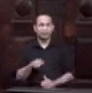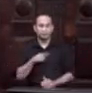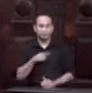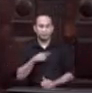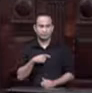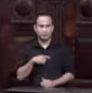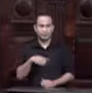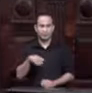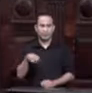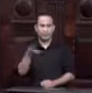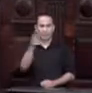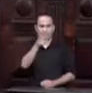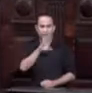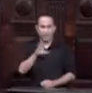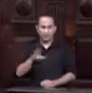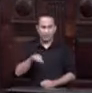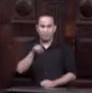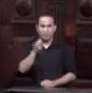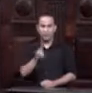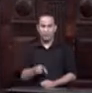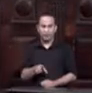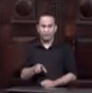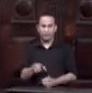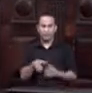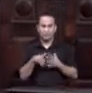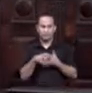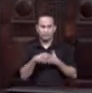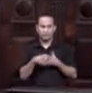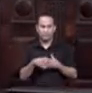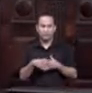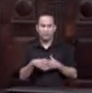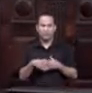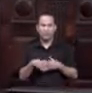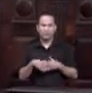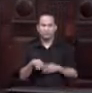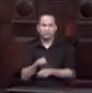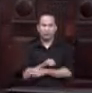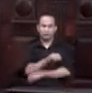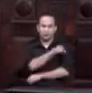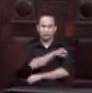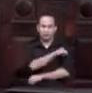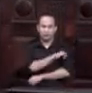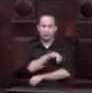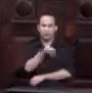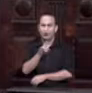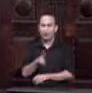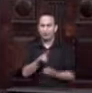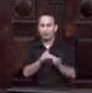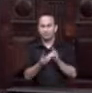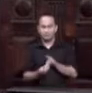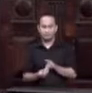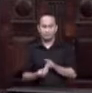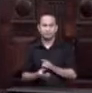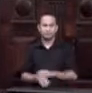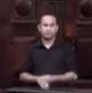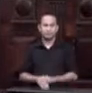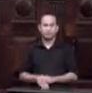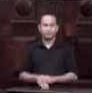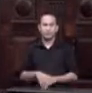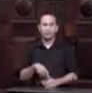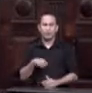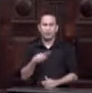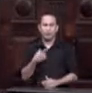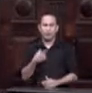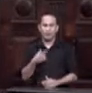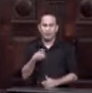que atrapalha principalmente o Rio de Janeiro, é uma medida que vai na direção contrária. A compensação